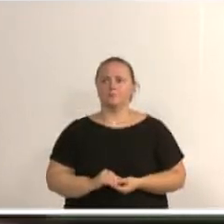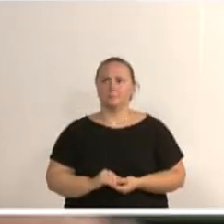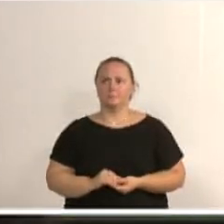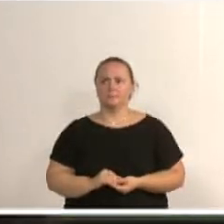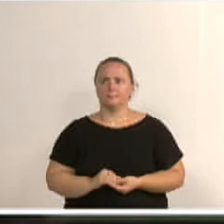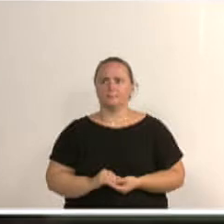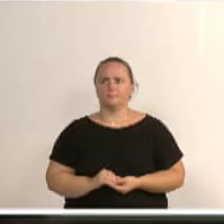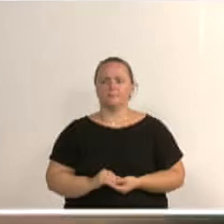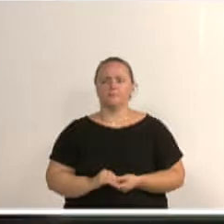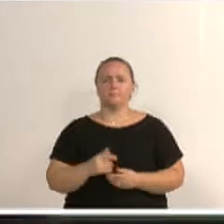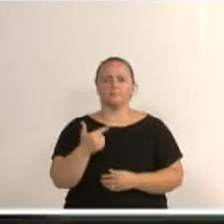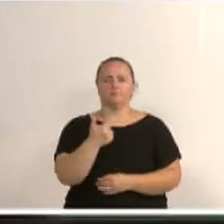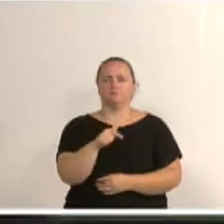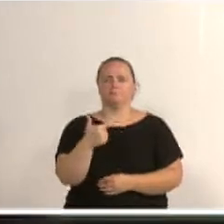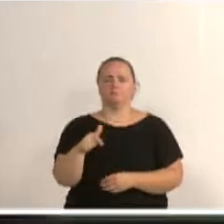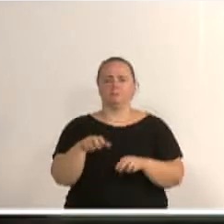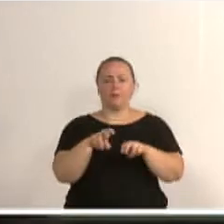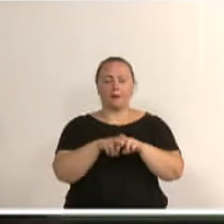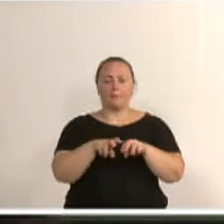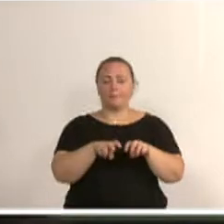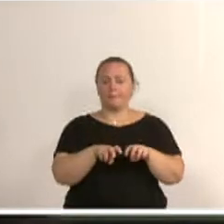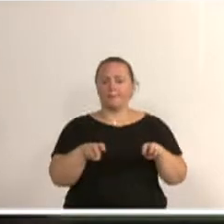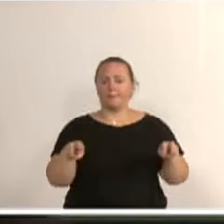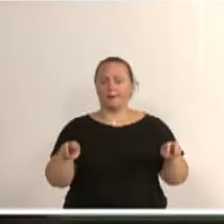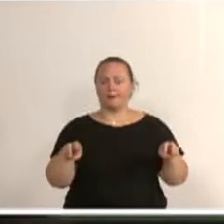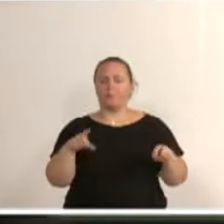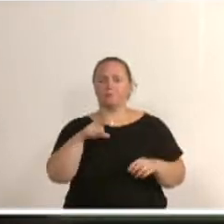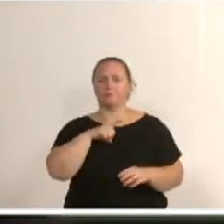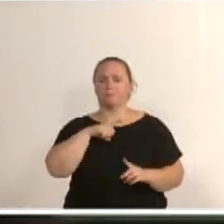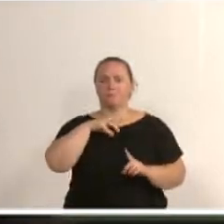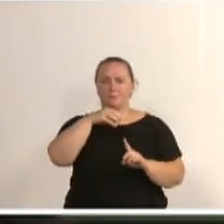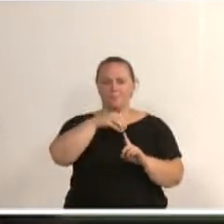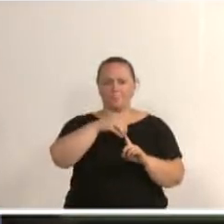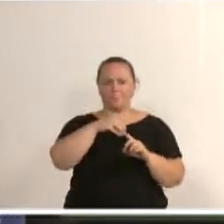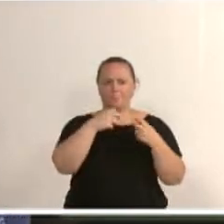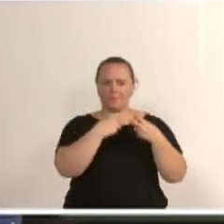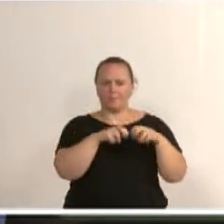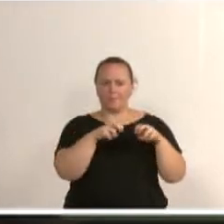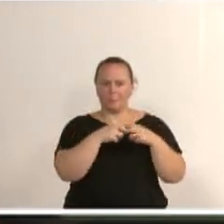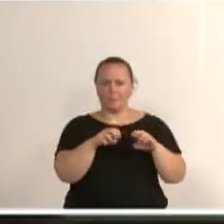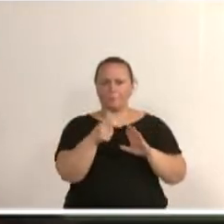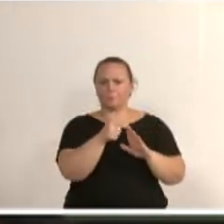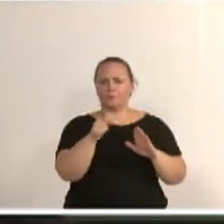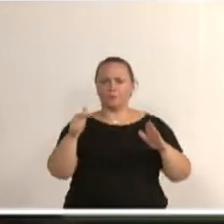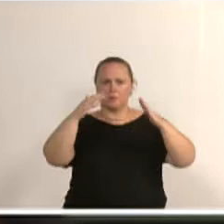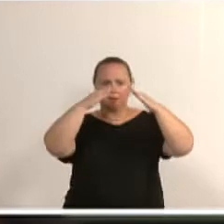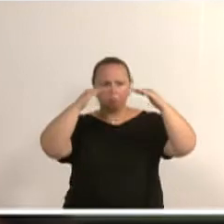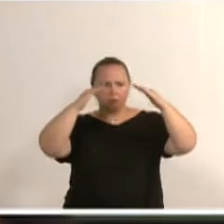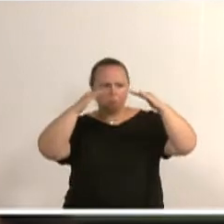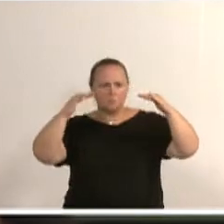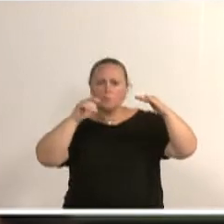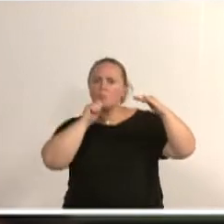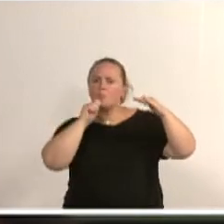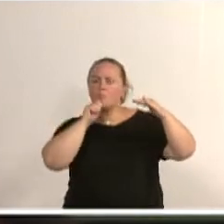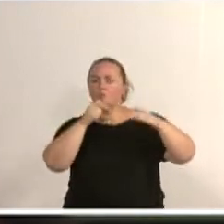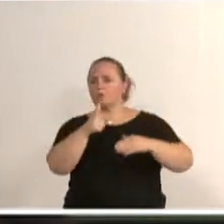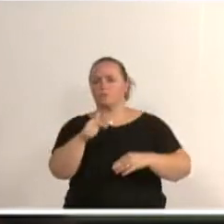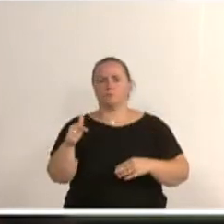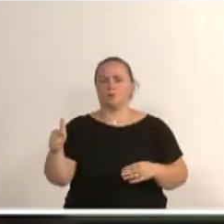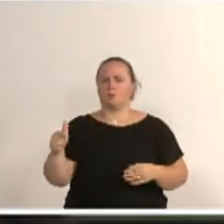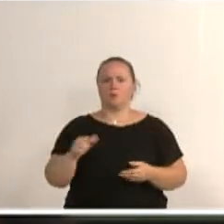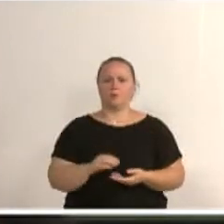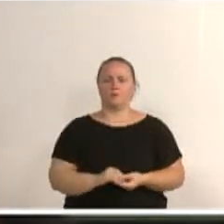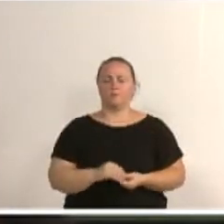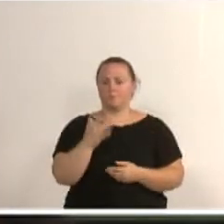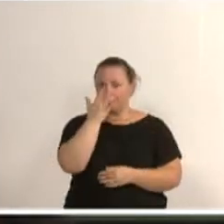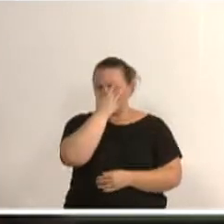Nós não temos nem banco suficiente. Tem ponto de ônibus que não tem nem aquele pedaço de brasilite lá em cima, que as pessoas